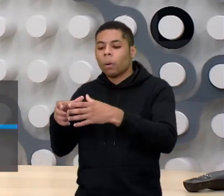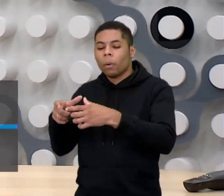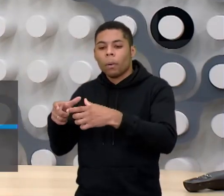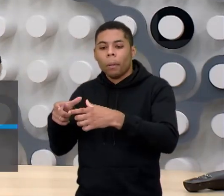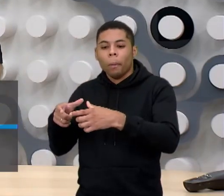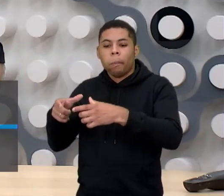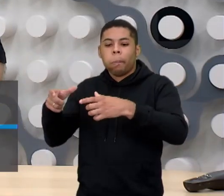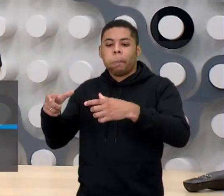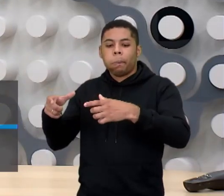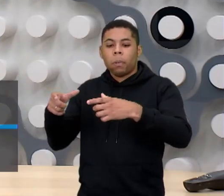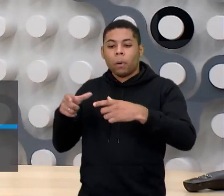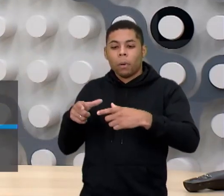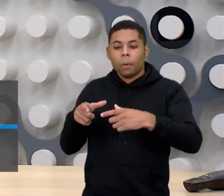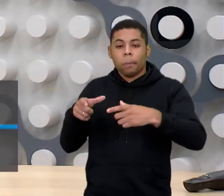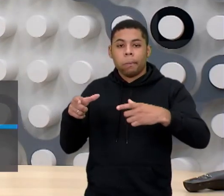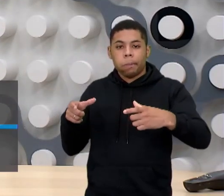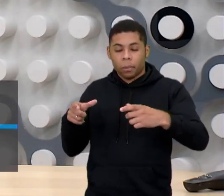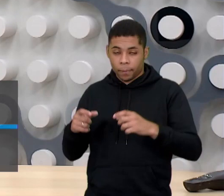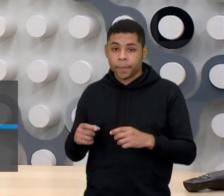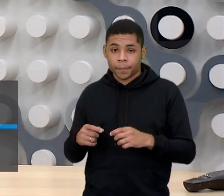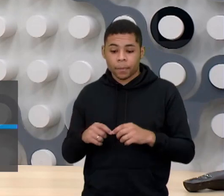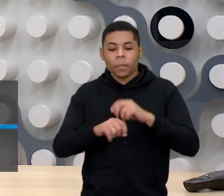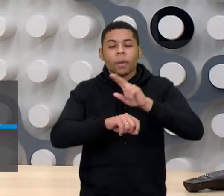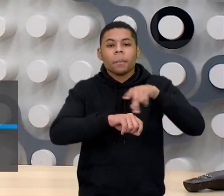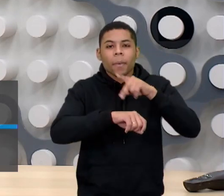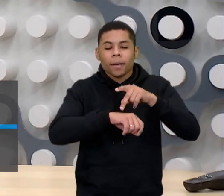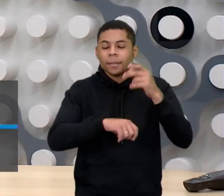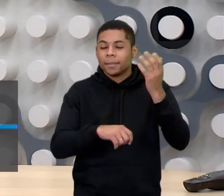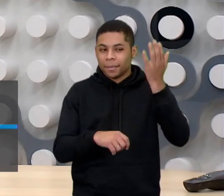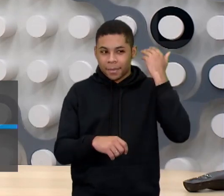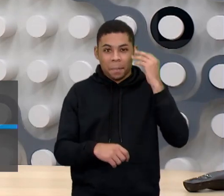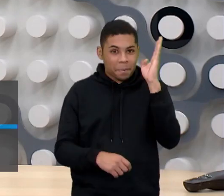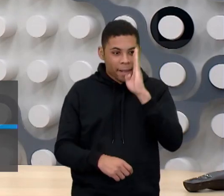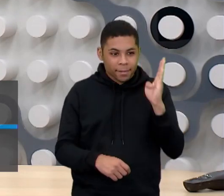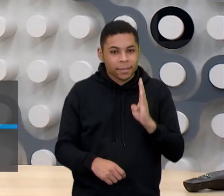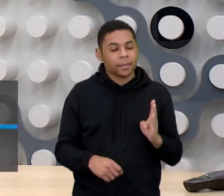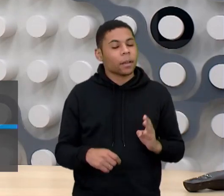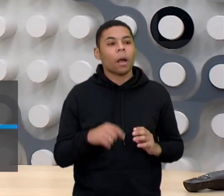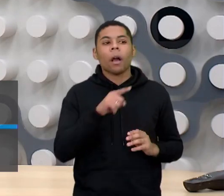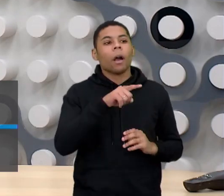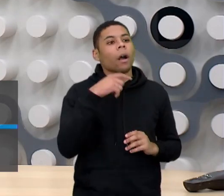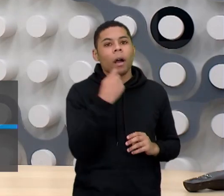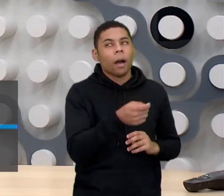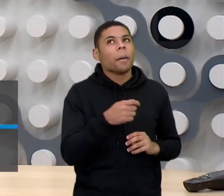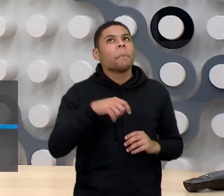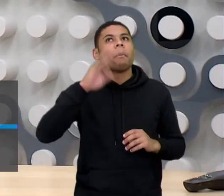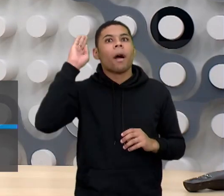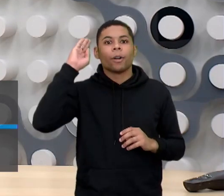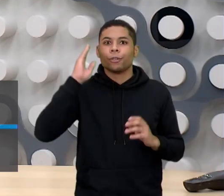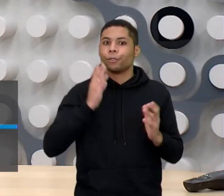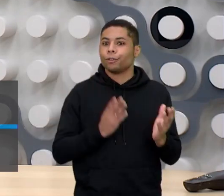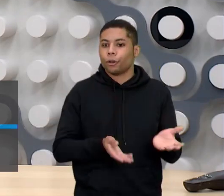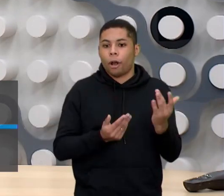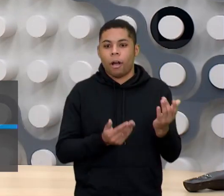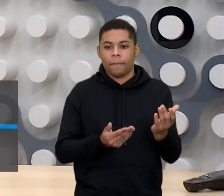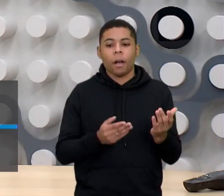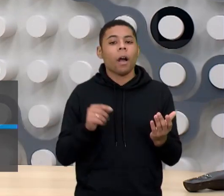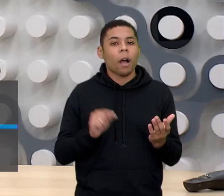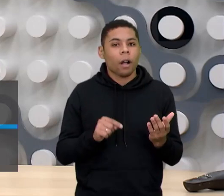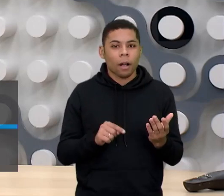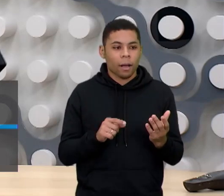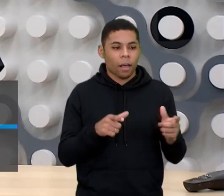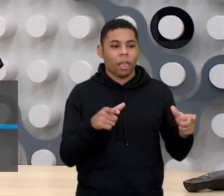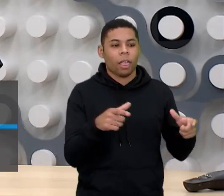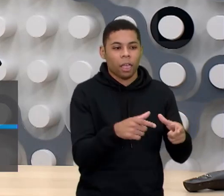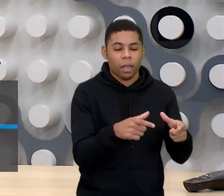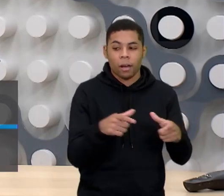deixou de ser um país considerado um país jovem para ser considerado hoje um país adulto. E a tendência é de daqui mais